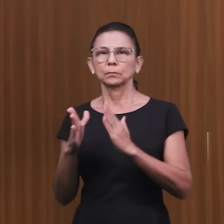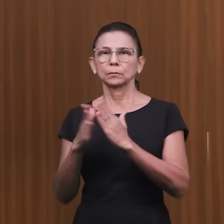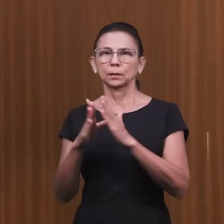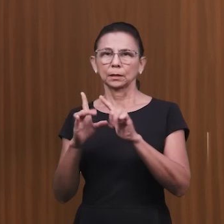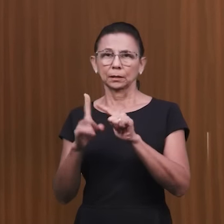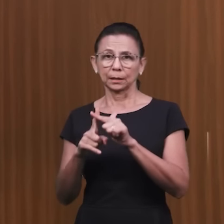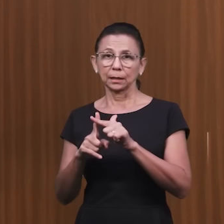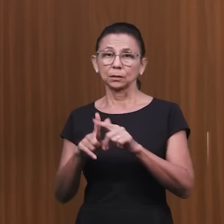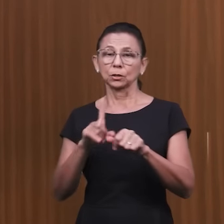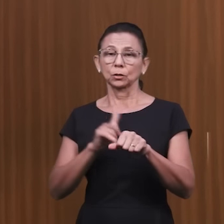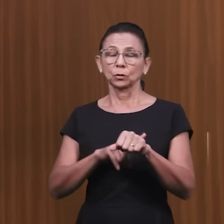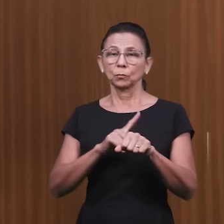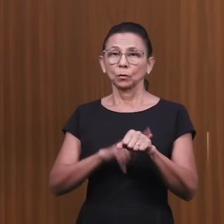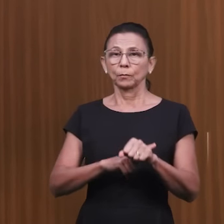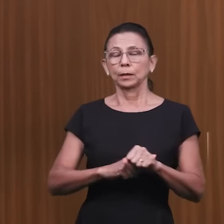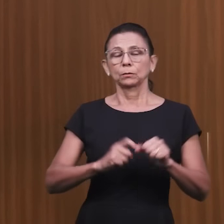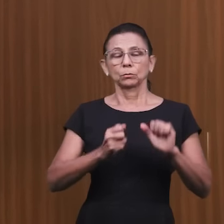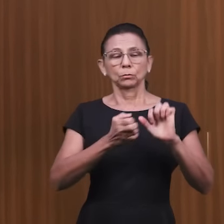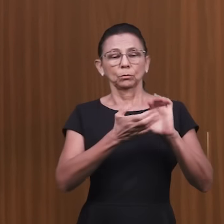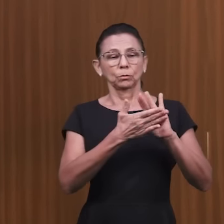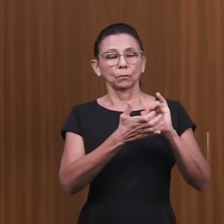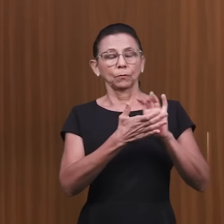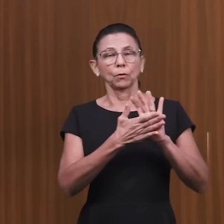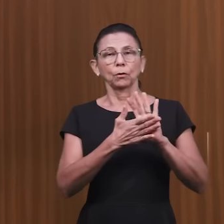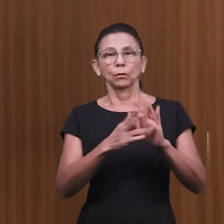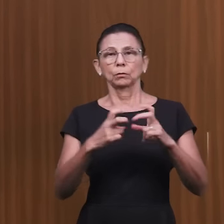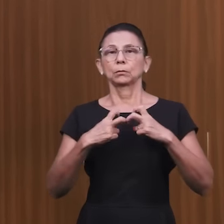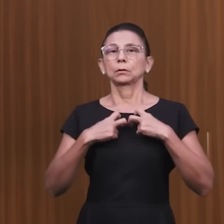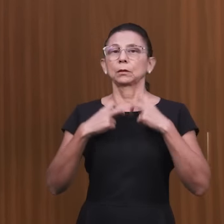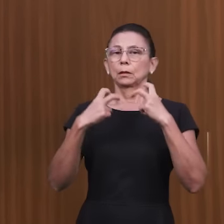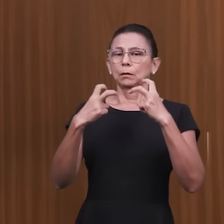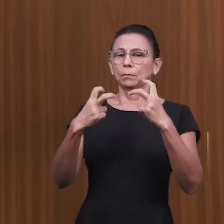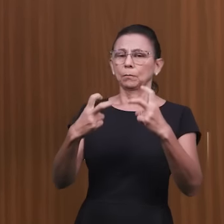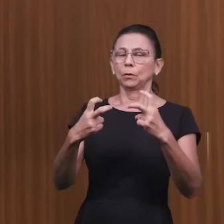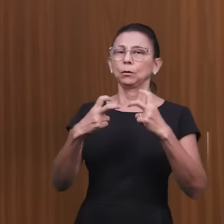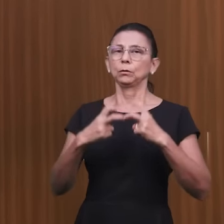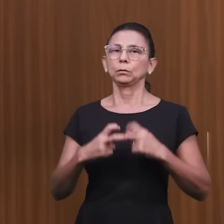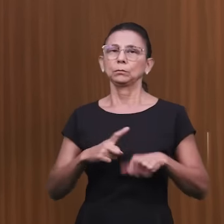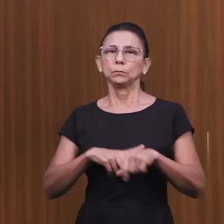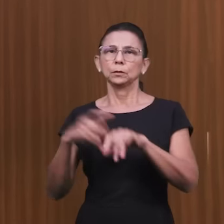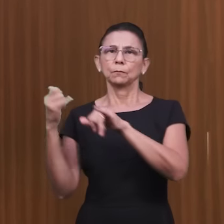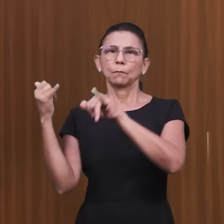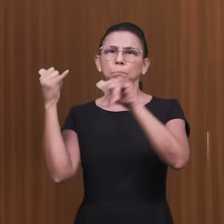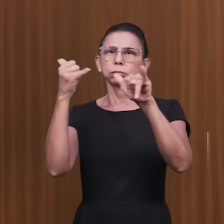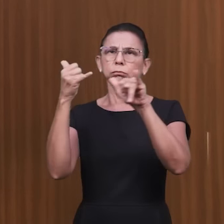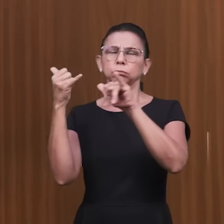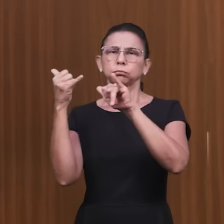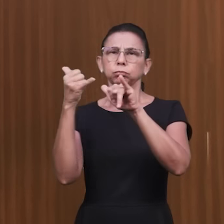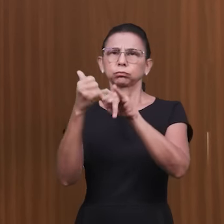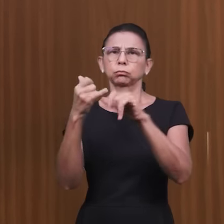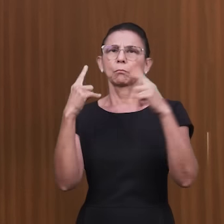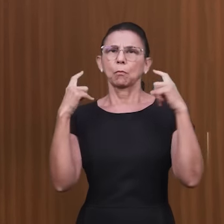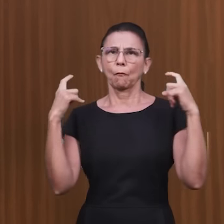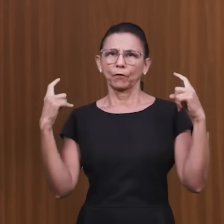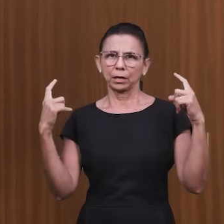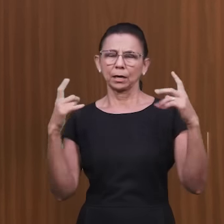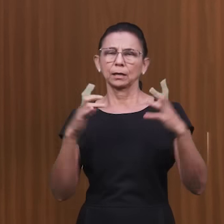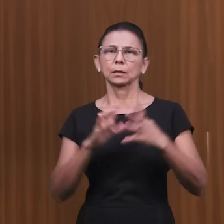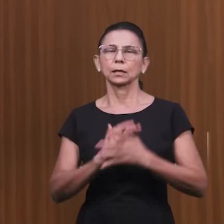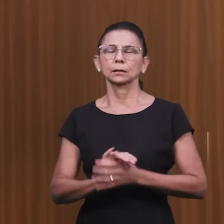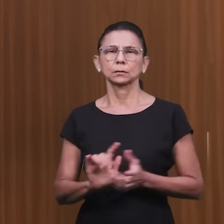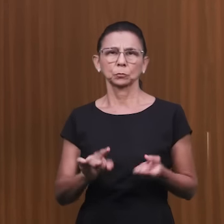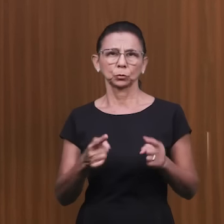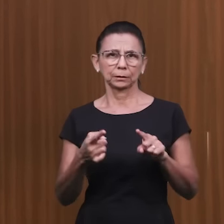da oração, da glorificação, no momento da palavra, até mesmo das vinhetas, quando nós temos ali o momento da escola